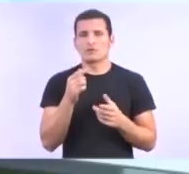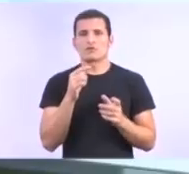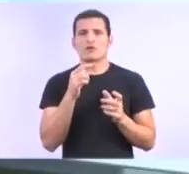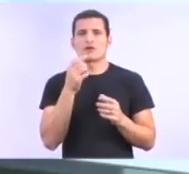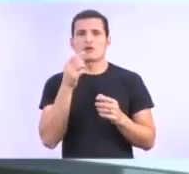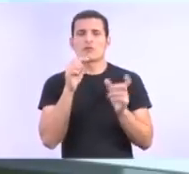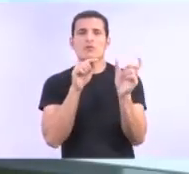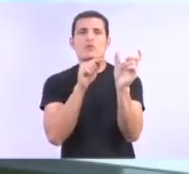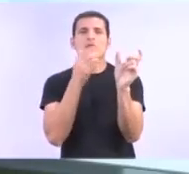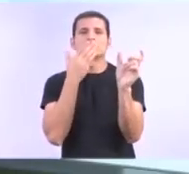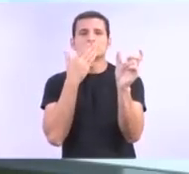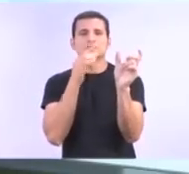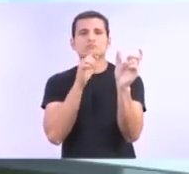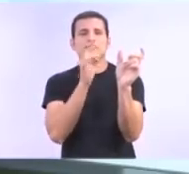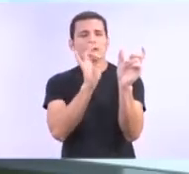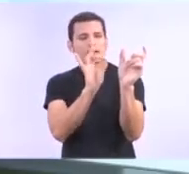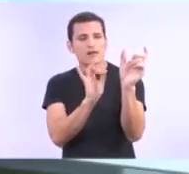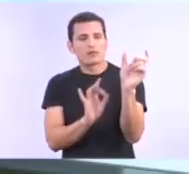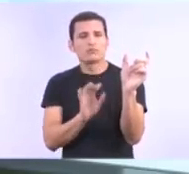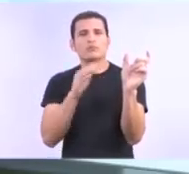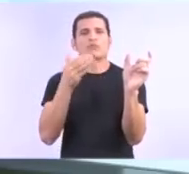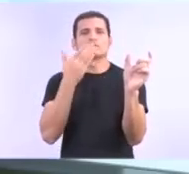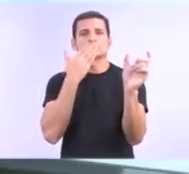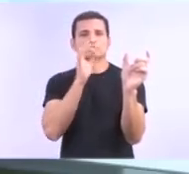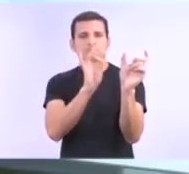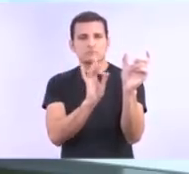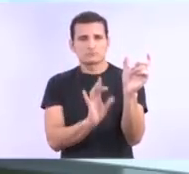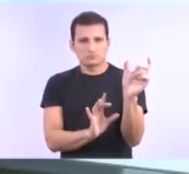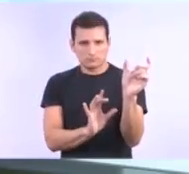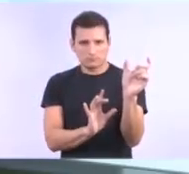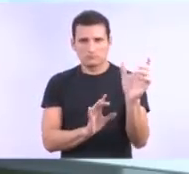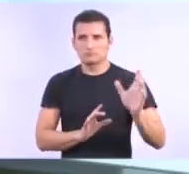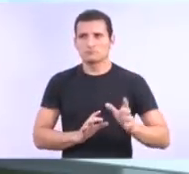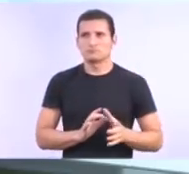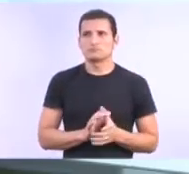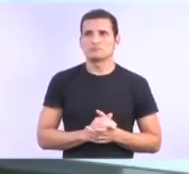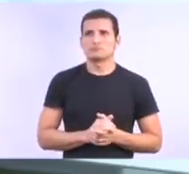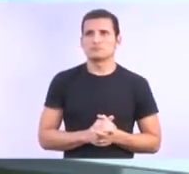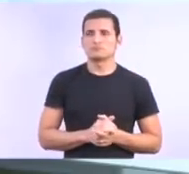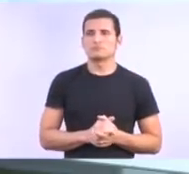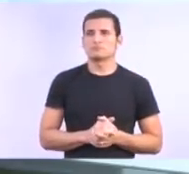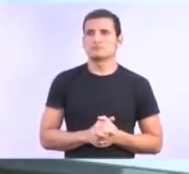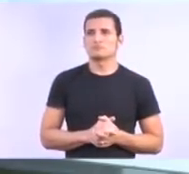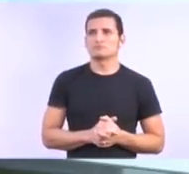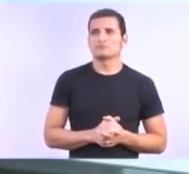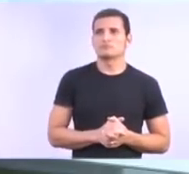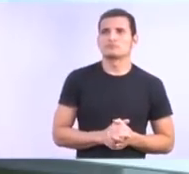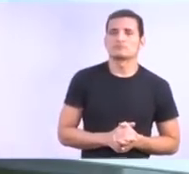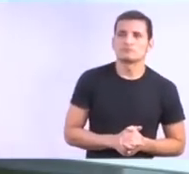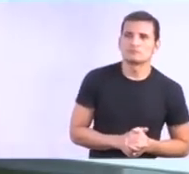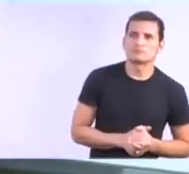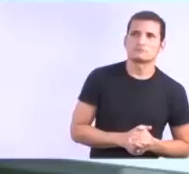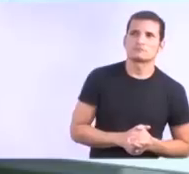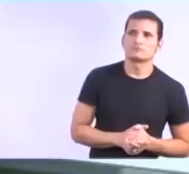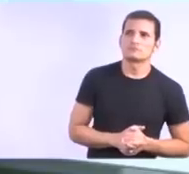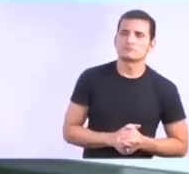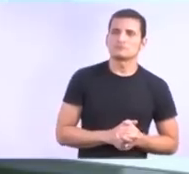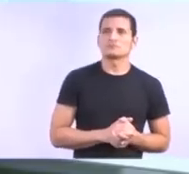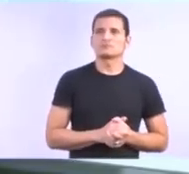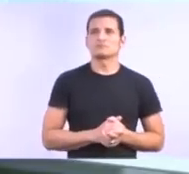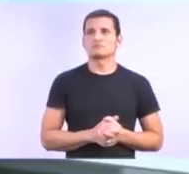característica de cada uma dessas características, tá? A gente tem, vamos